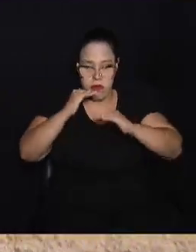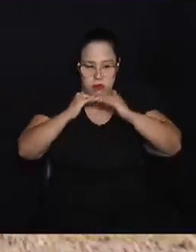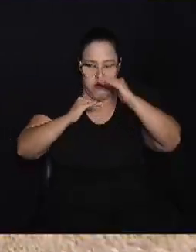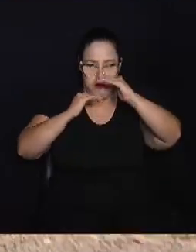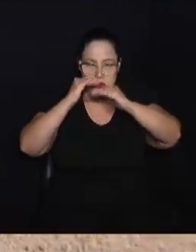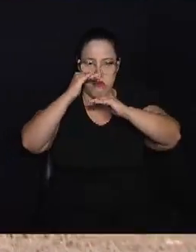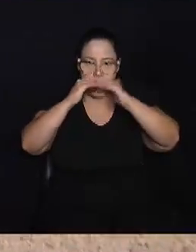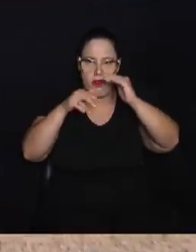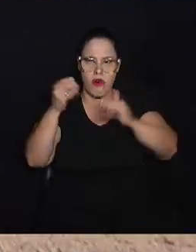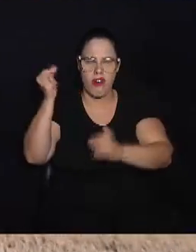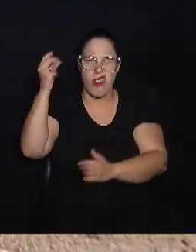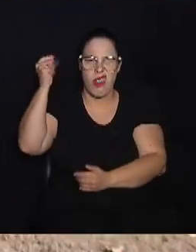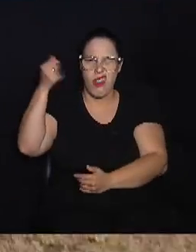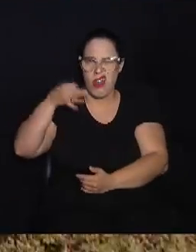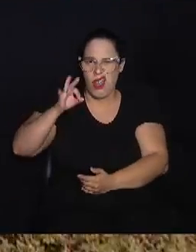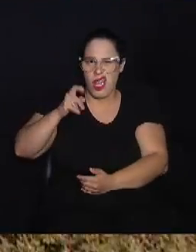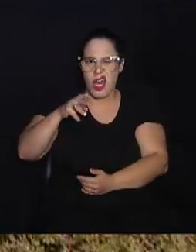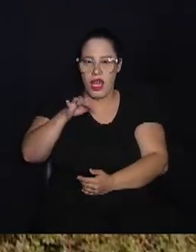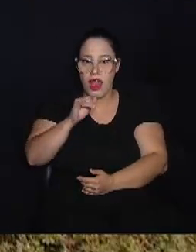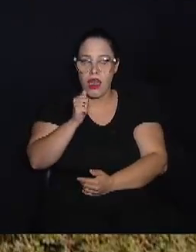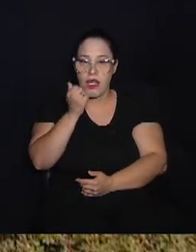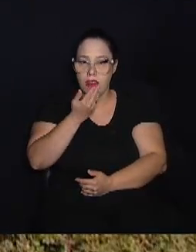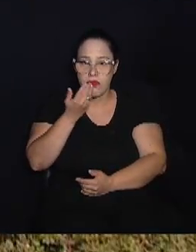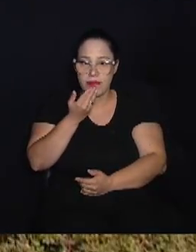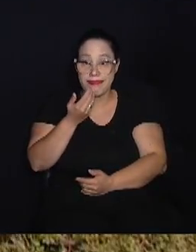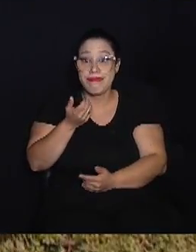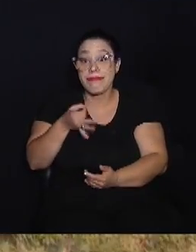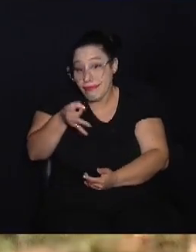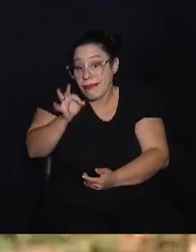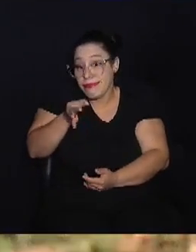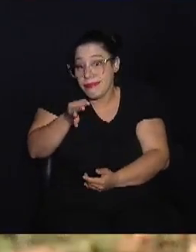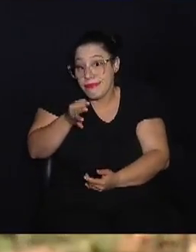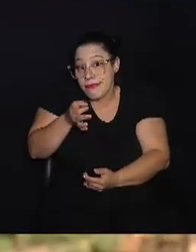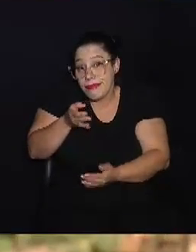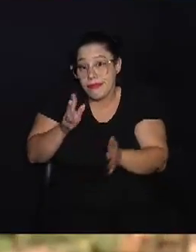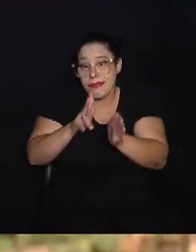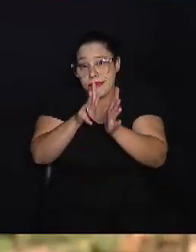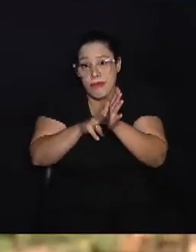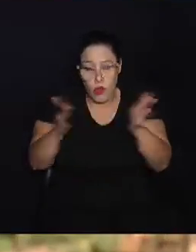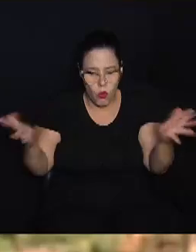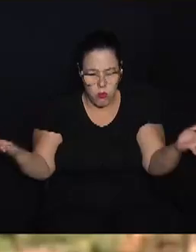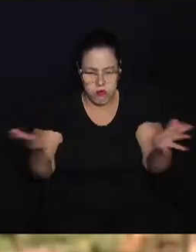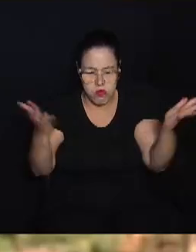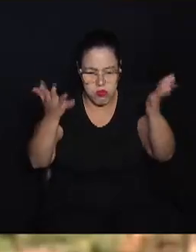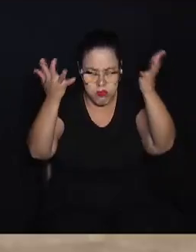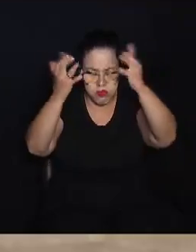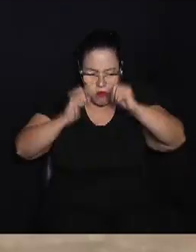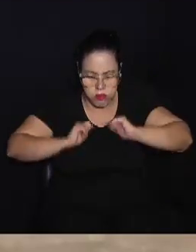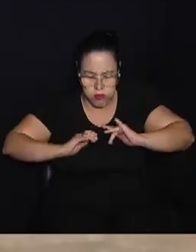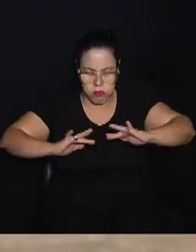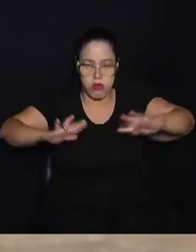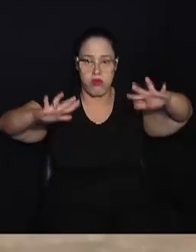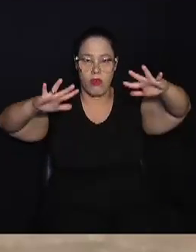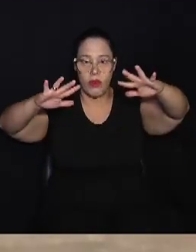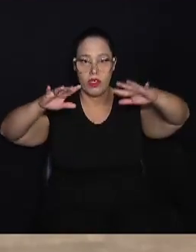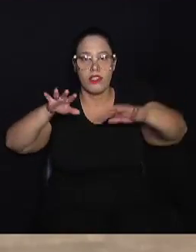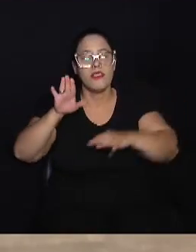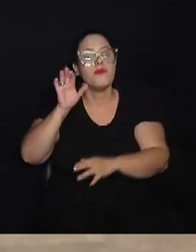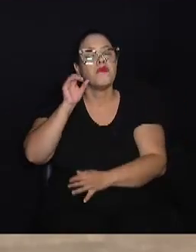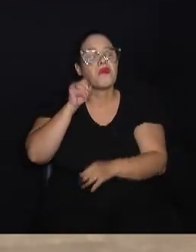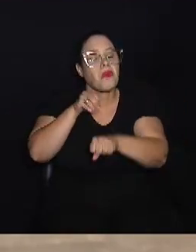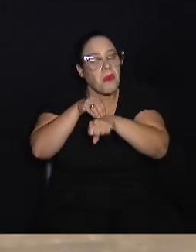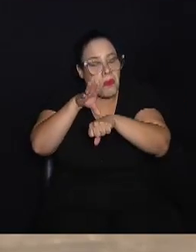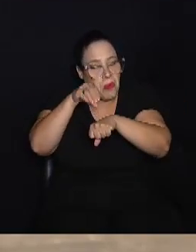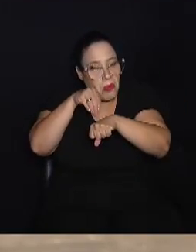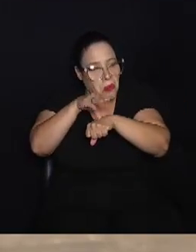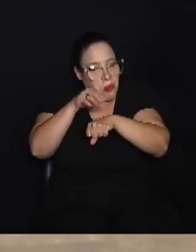época do café, primeiro com a cana-de-açúcar e depois com o café, e a ferrovia impulsionou todo esse desenvolvimento. Fica a dica, né, para